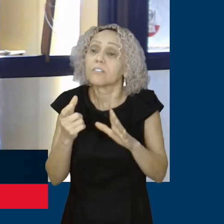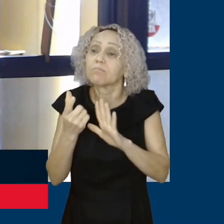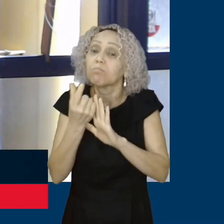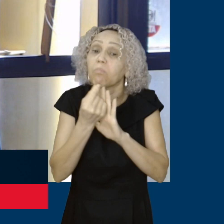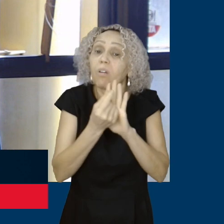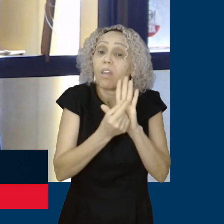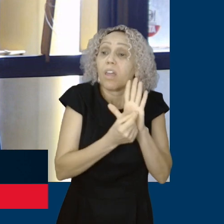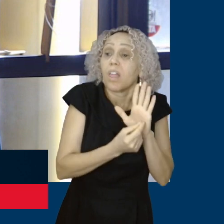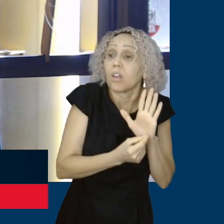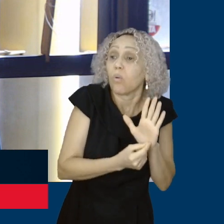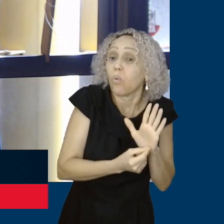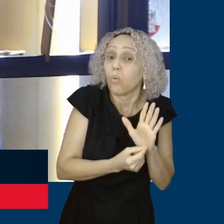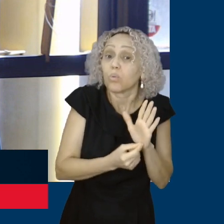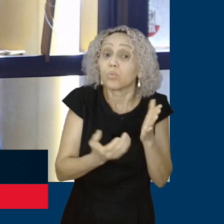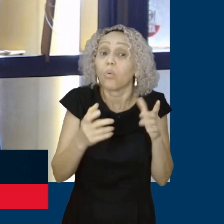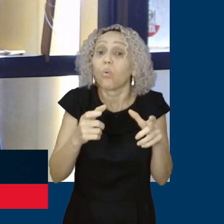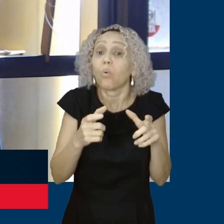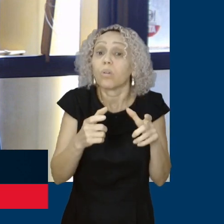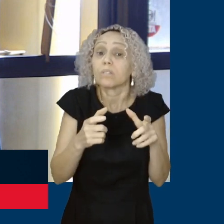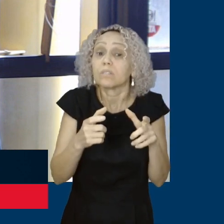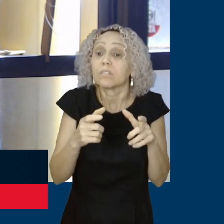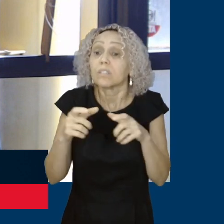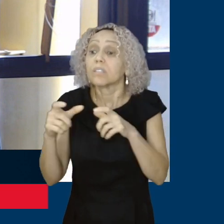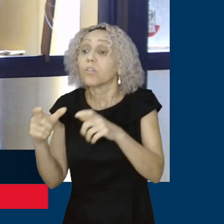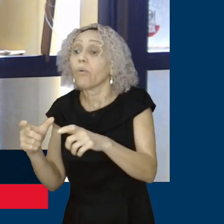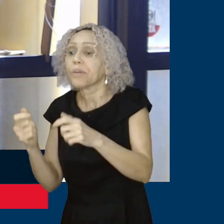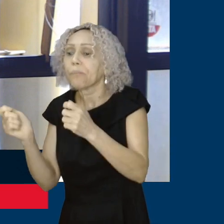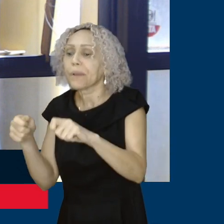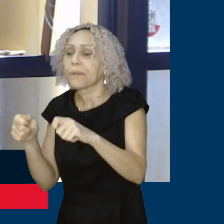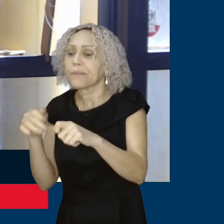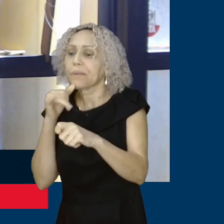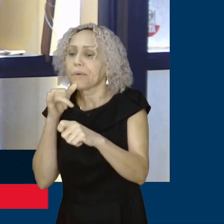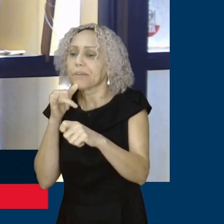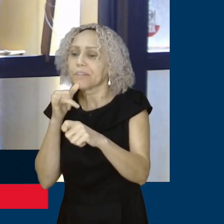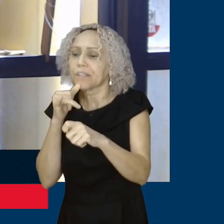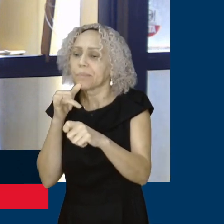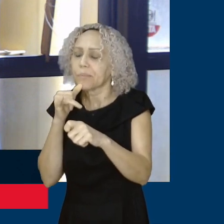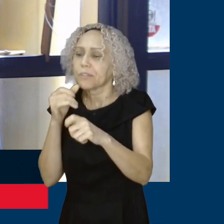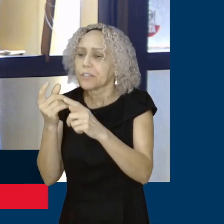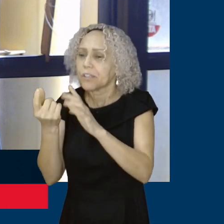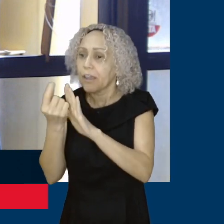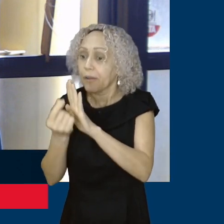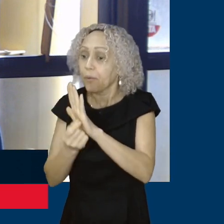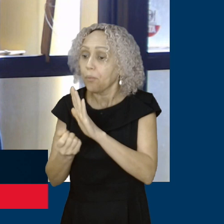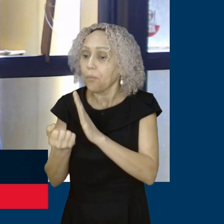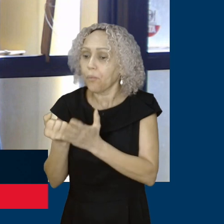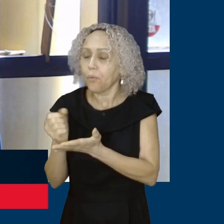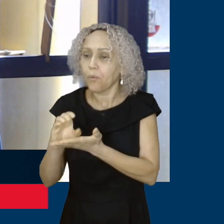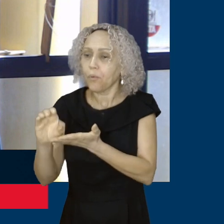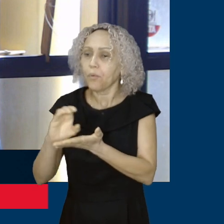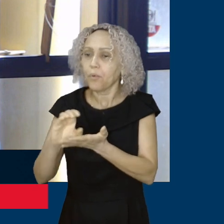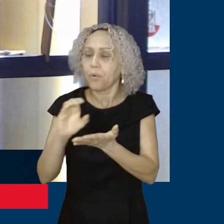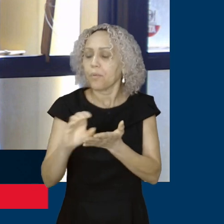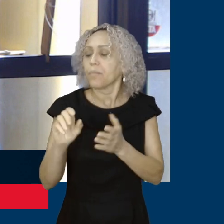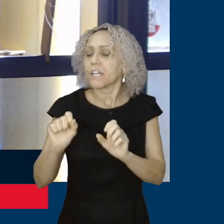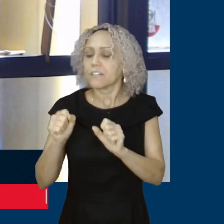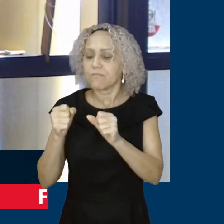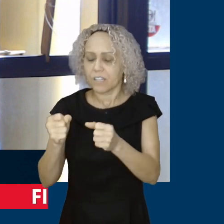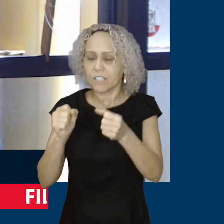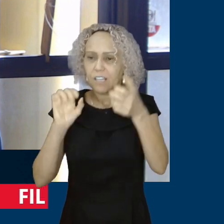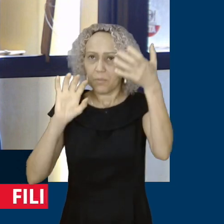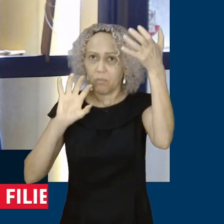aonde precisa de recursos para enfrentar a crise climática, buscar a qualidade de vida do povo, né? E, ao mesmo